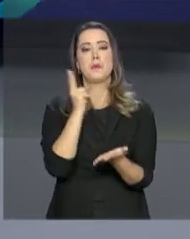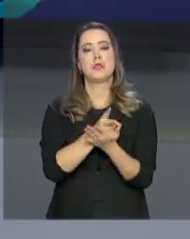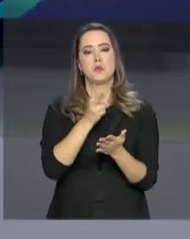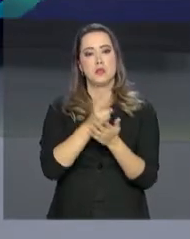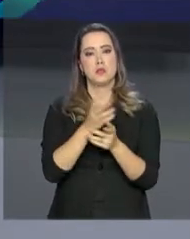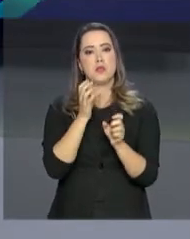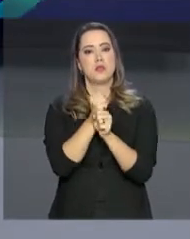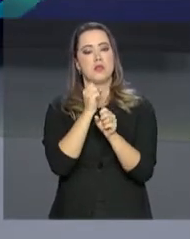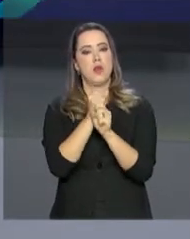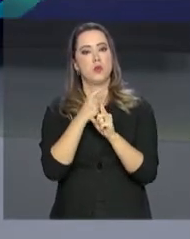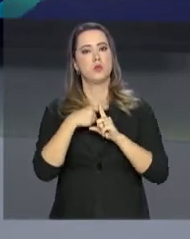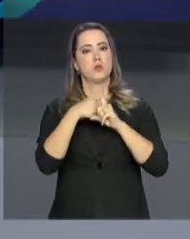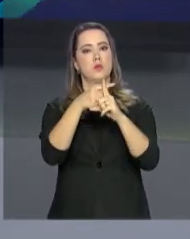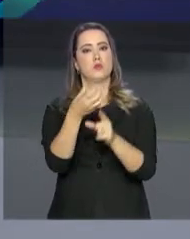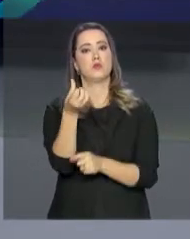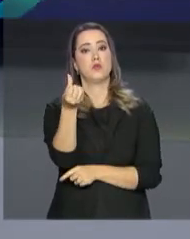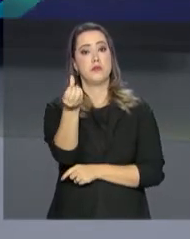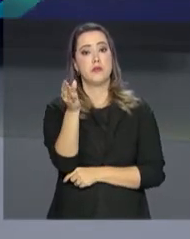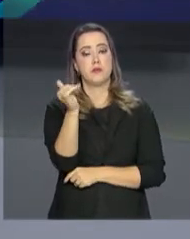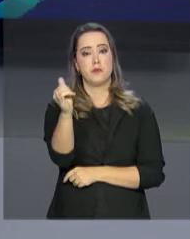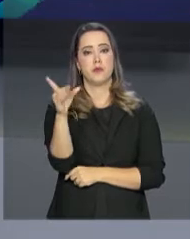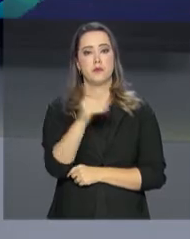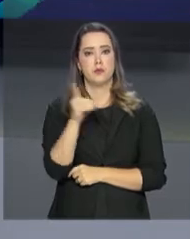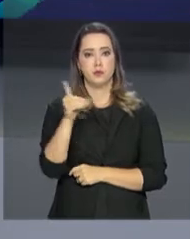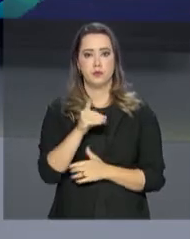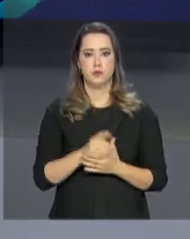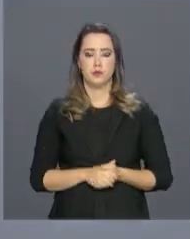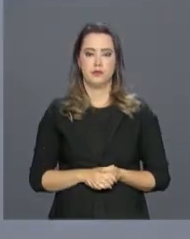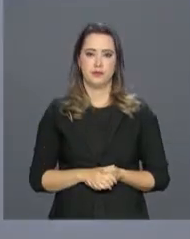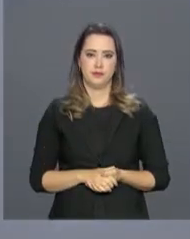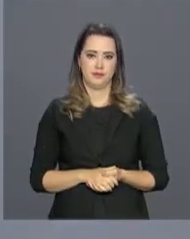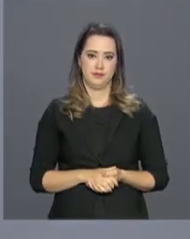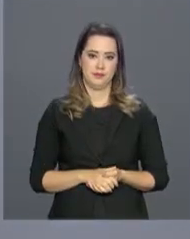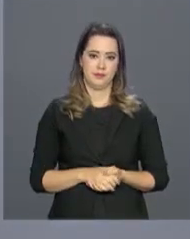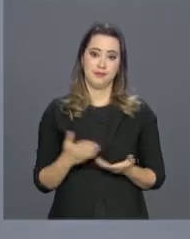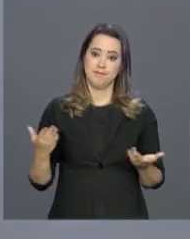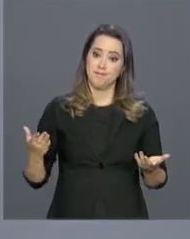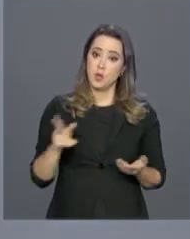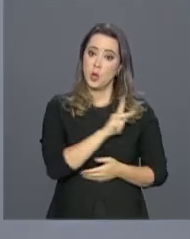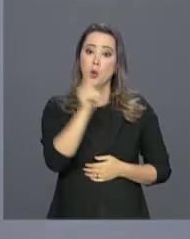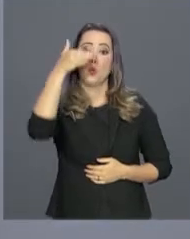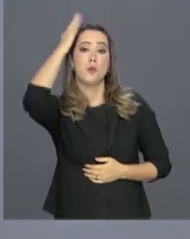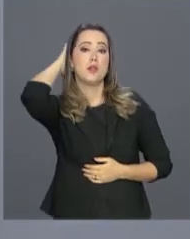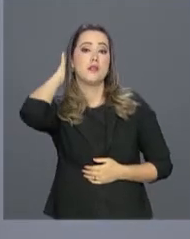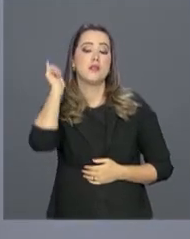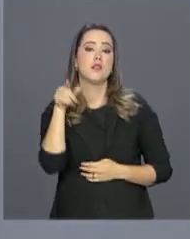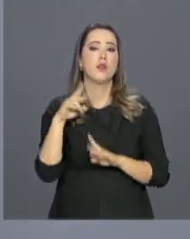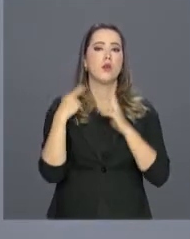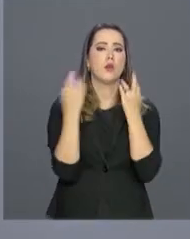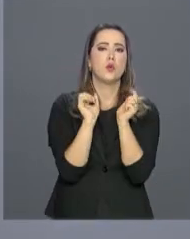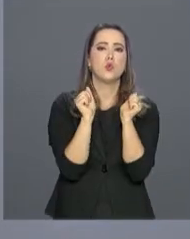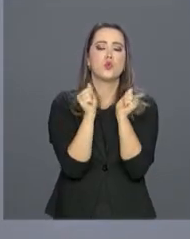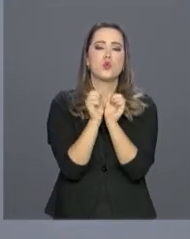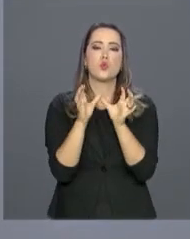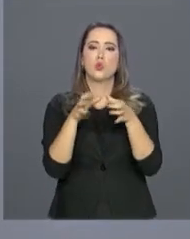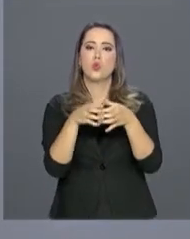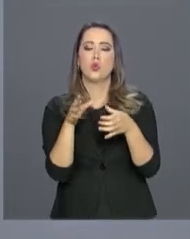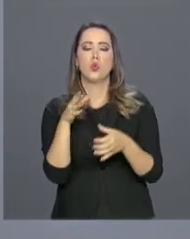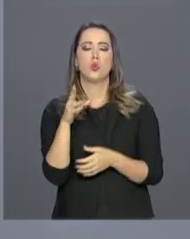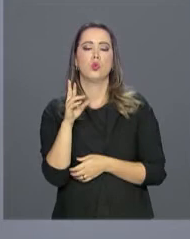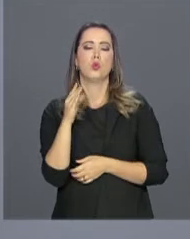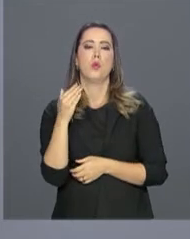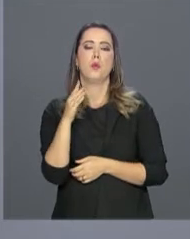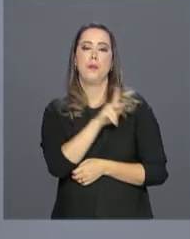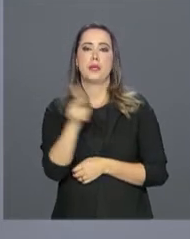positivo de quase 6 bilhões de dólares. O presidente Michel Temer se reuniu com o presidente do BNDES,